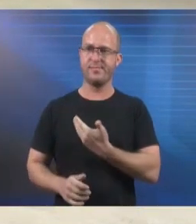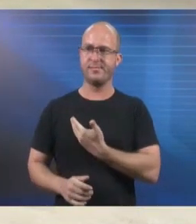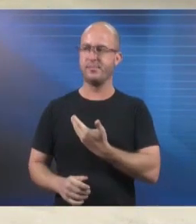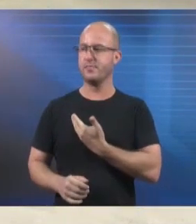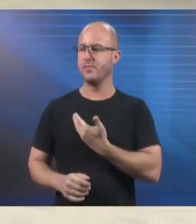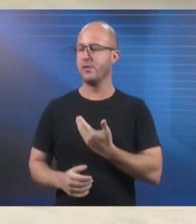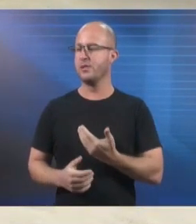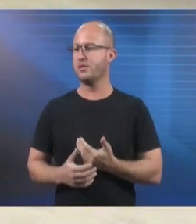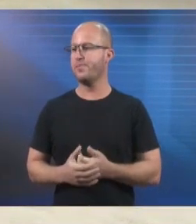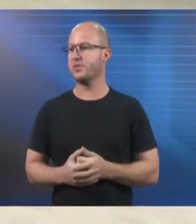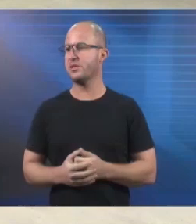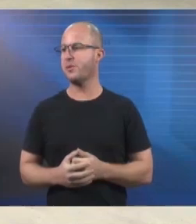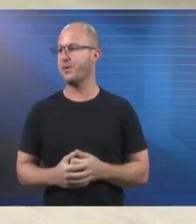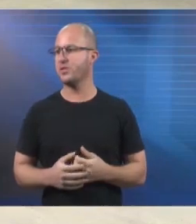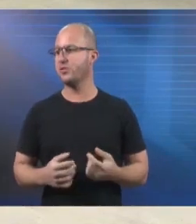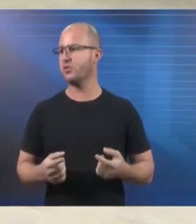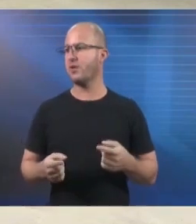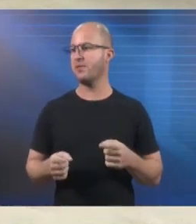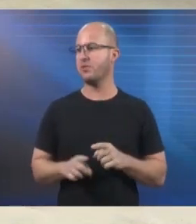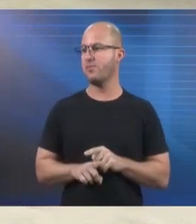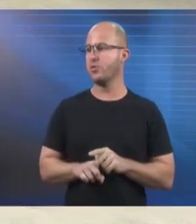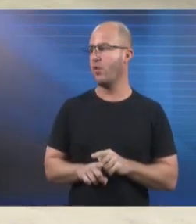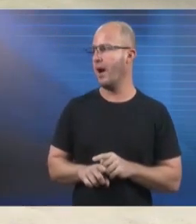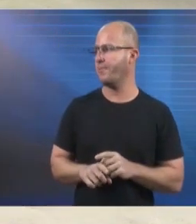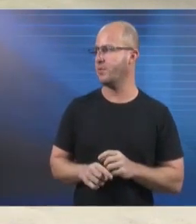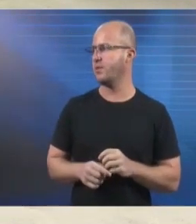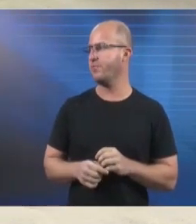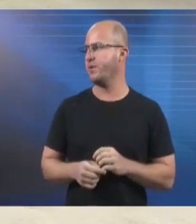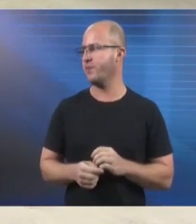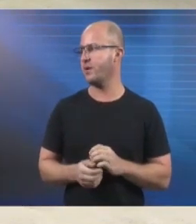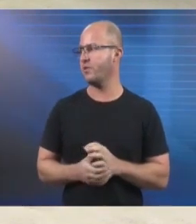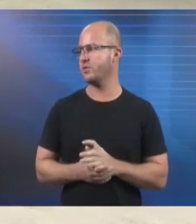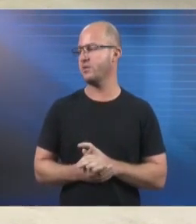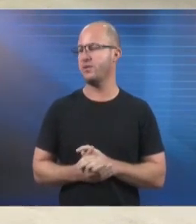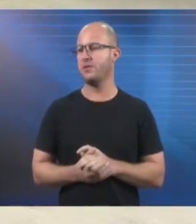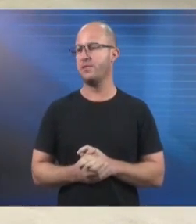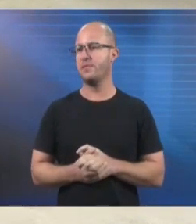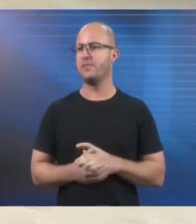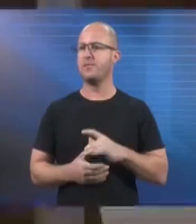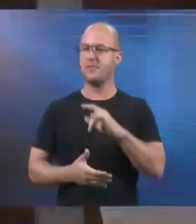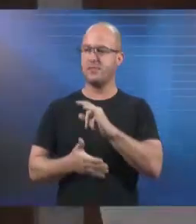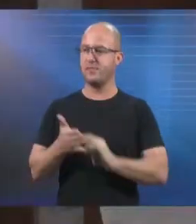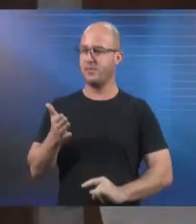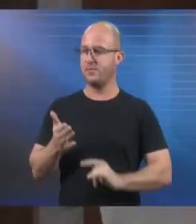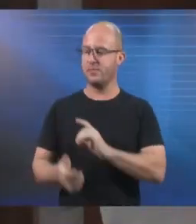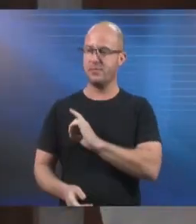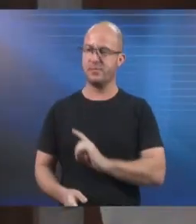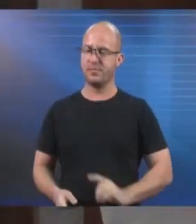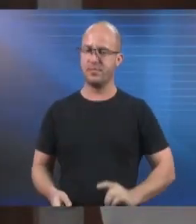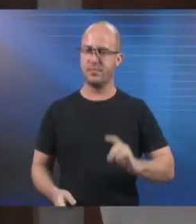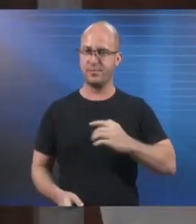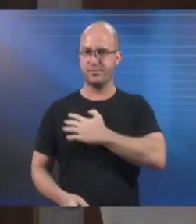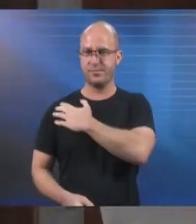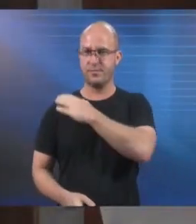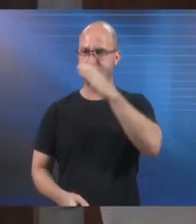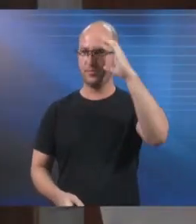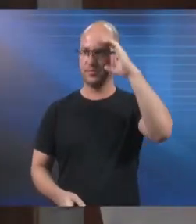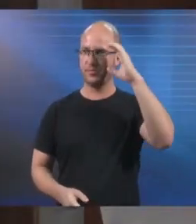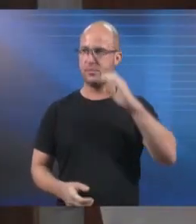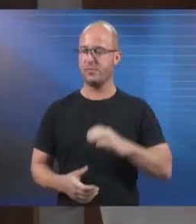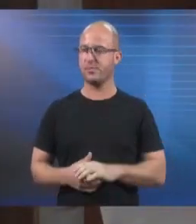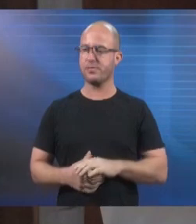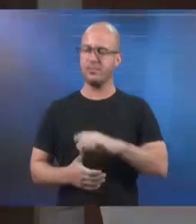que nos acompanham nas Galerias e na pela TV Assembleia requerimento iniciativa Deputado Coronel Azevedo